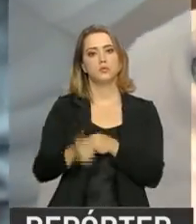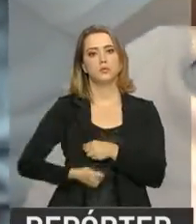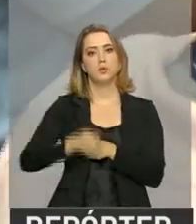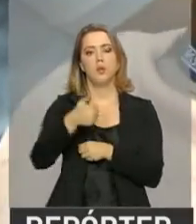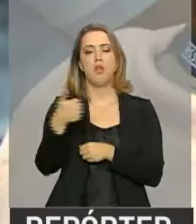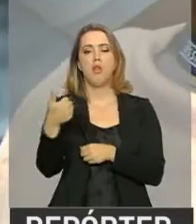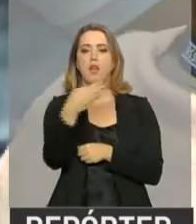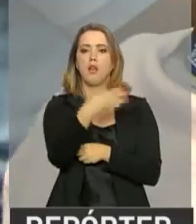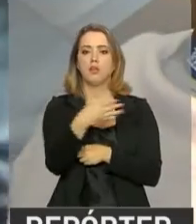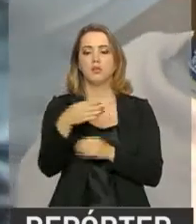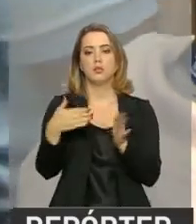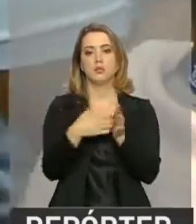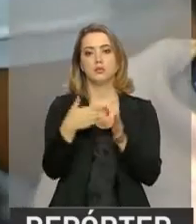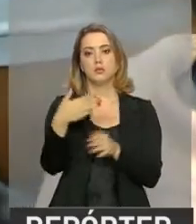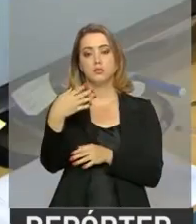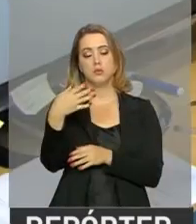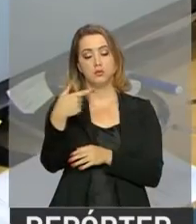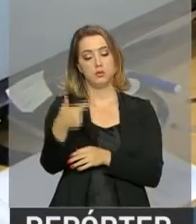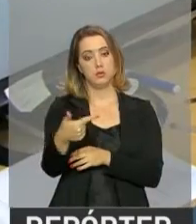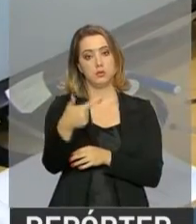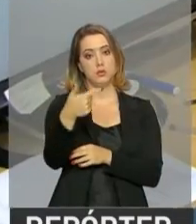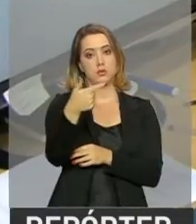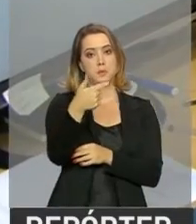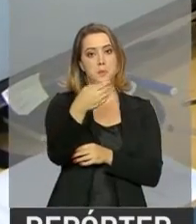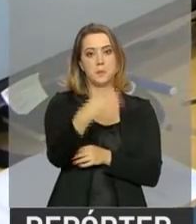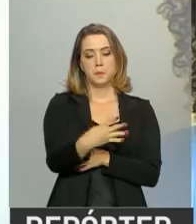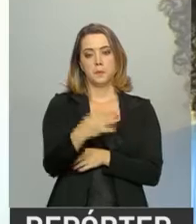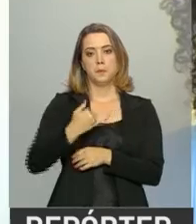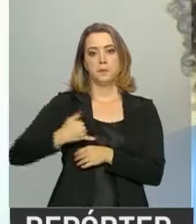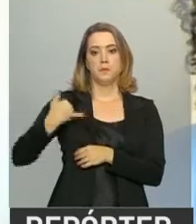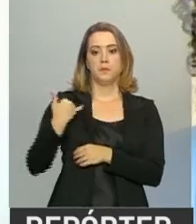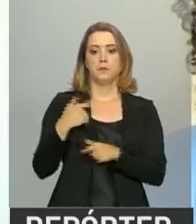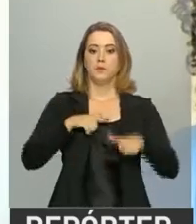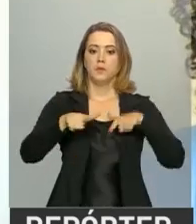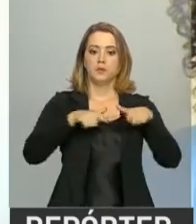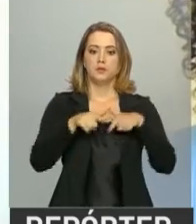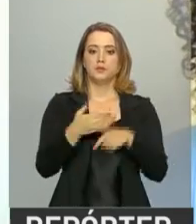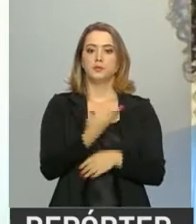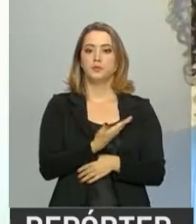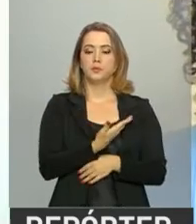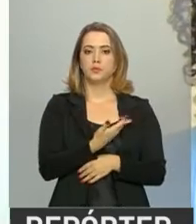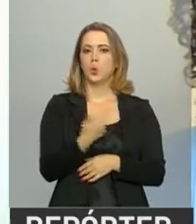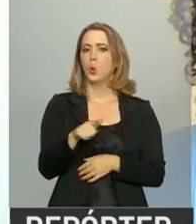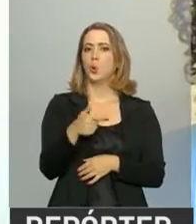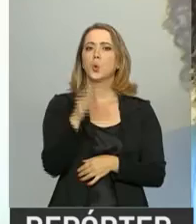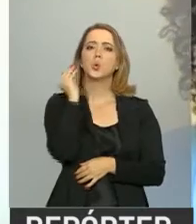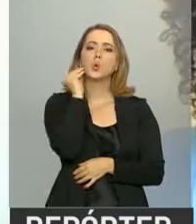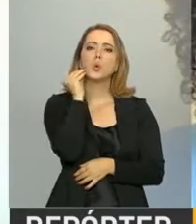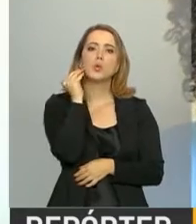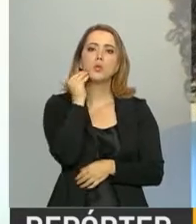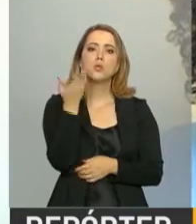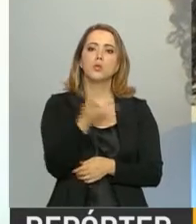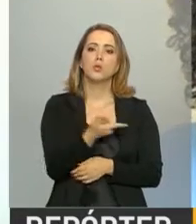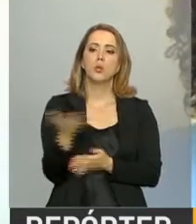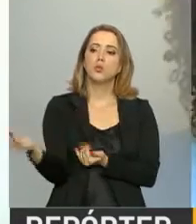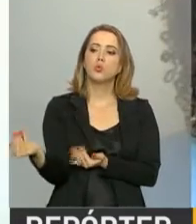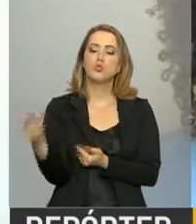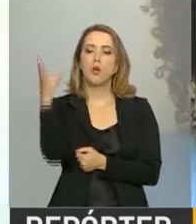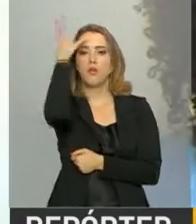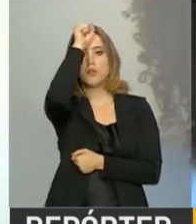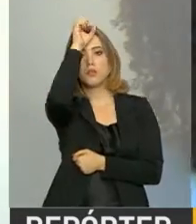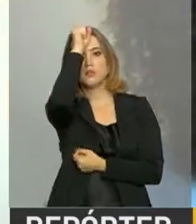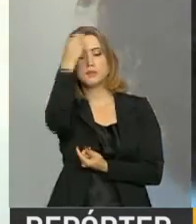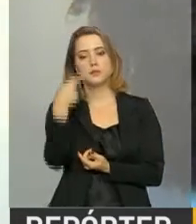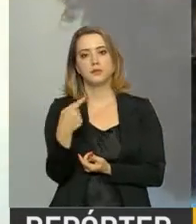entre 14 e 24 anos para o mercado de trabalho a gente não tem uma experiência no trabalho eo jovem aprendiz a gente